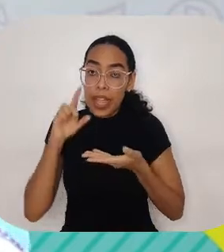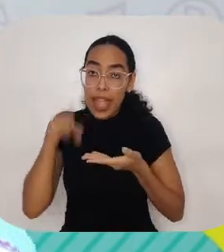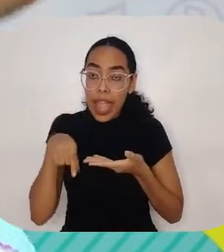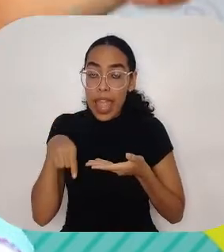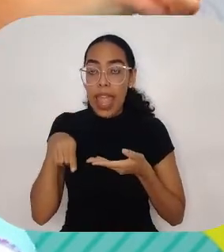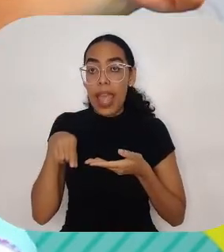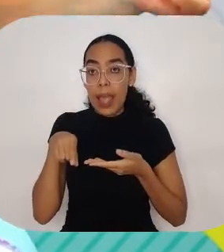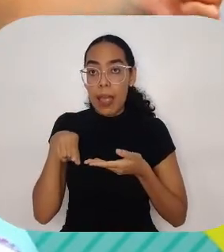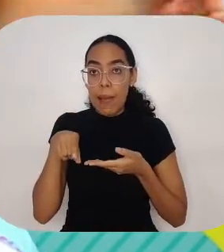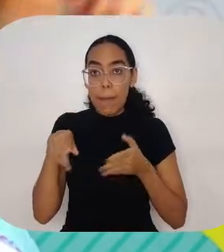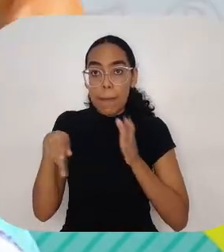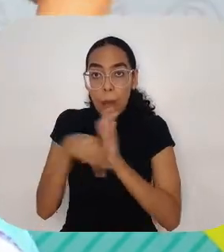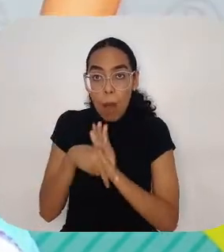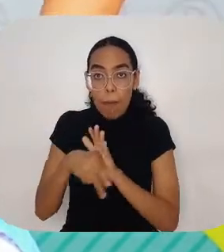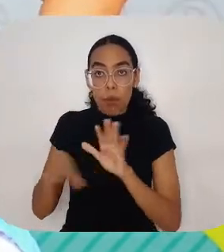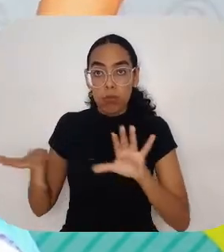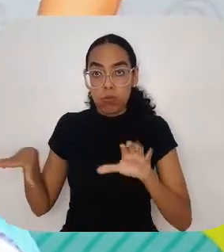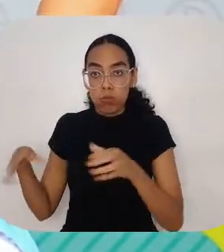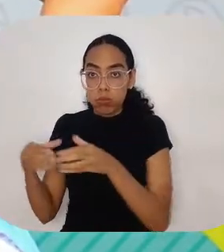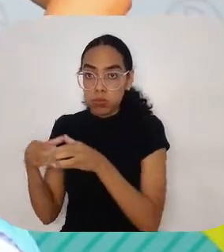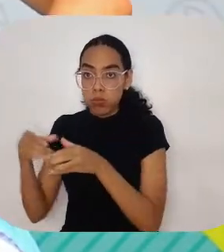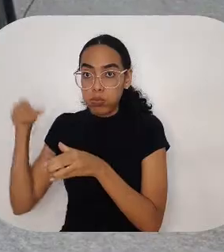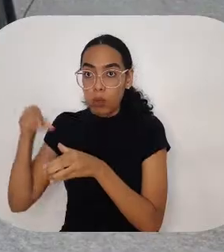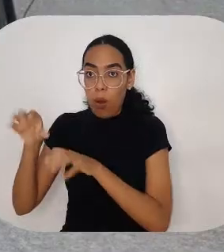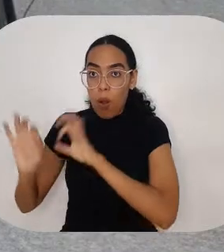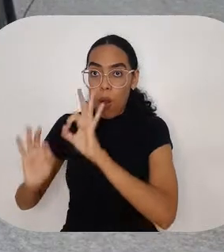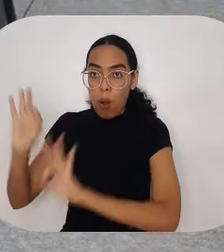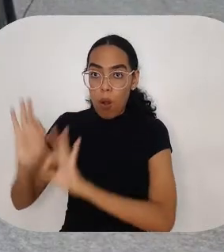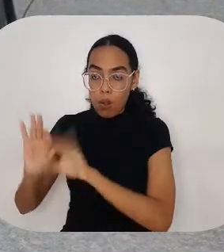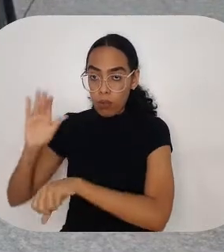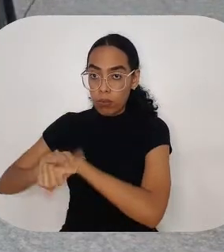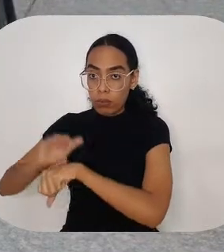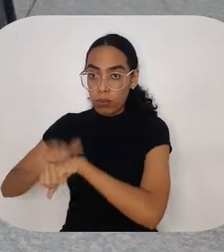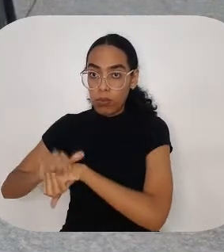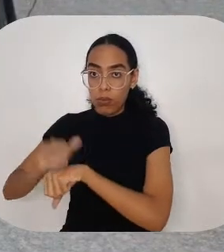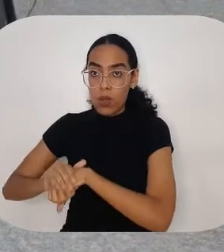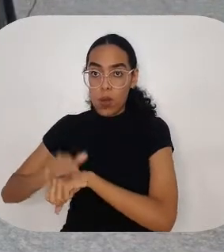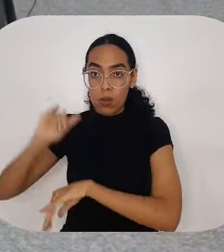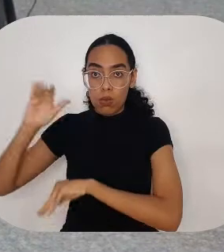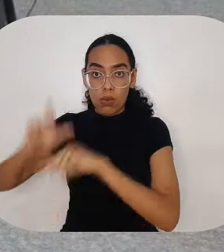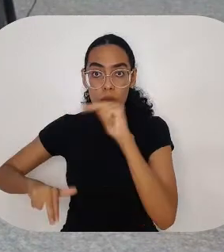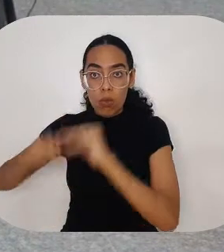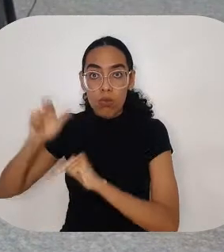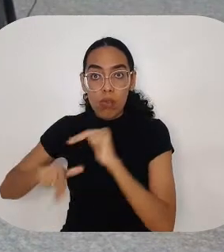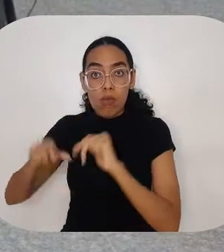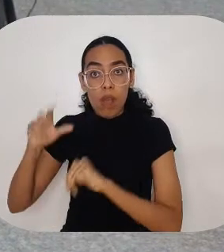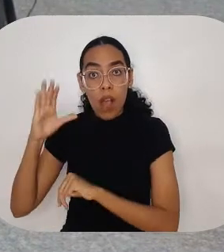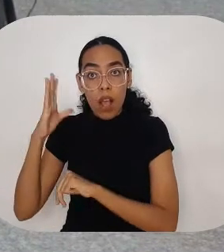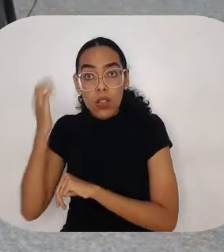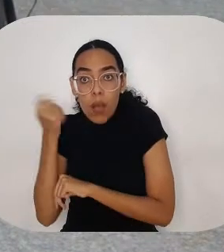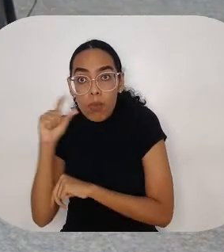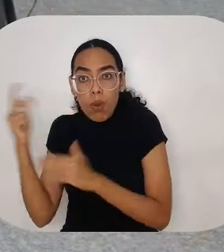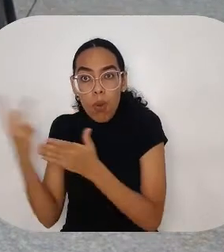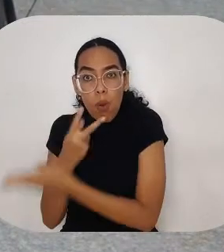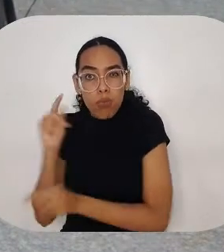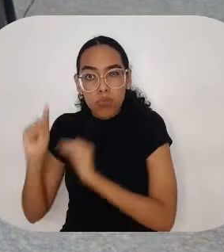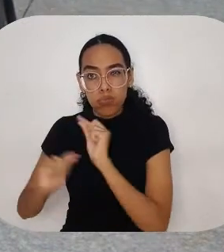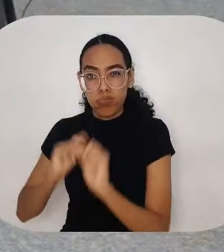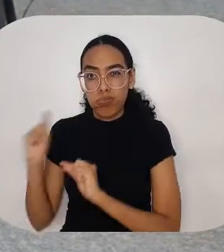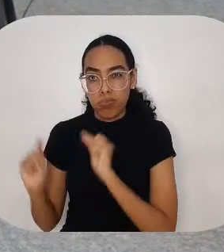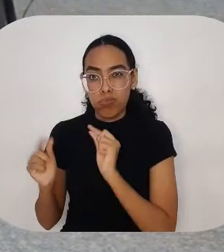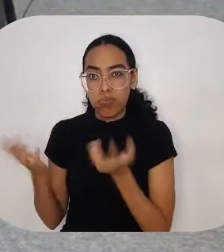de lá organizarem o bendito São João. Mas adivinha só o que aconteceu?